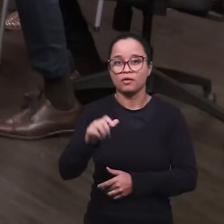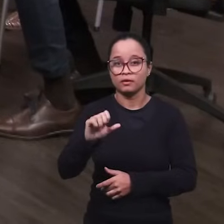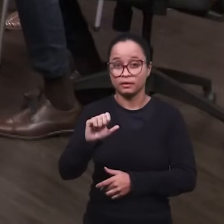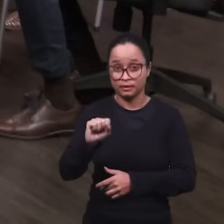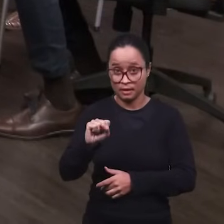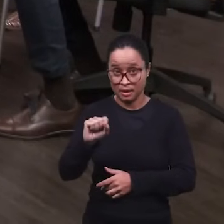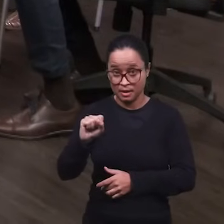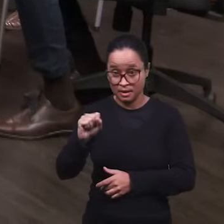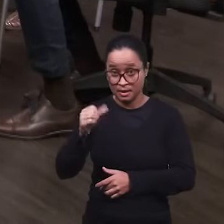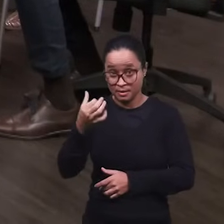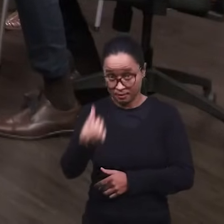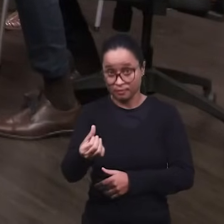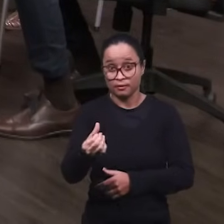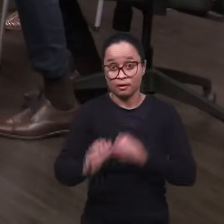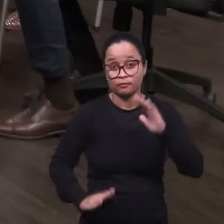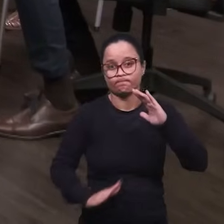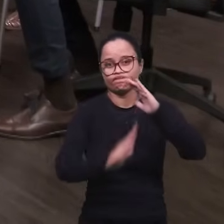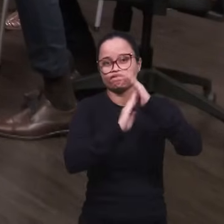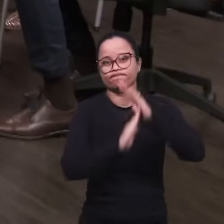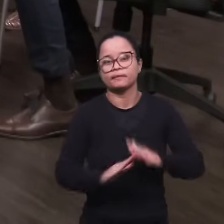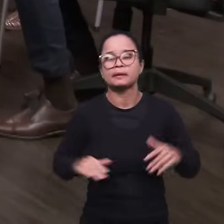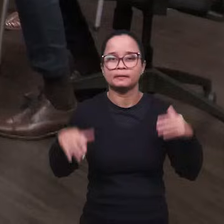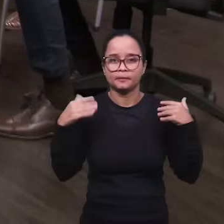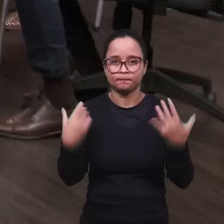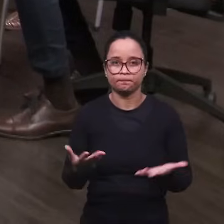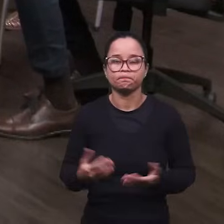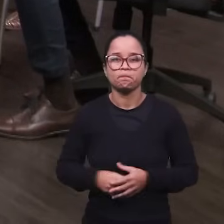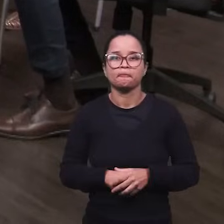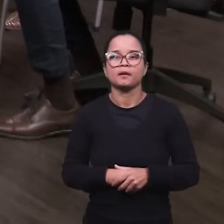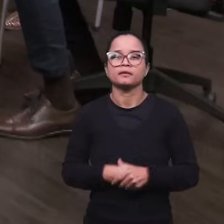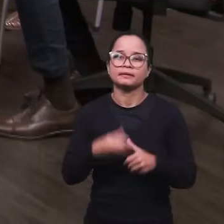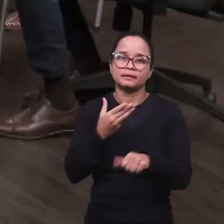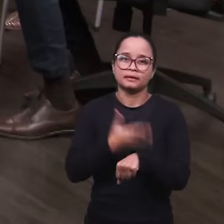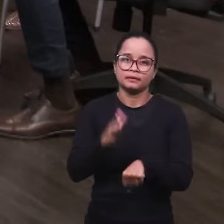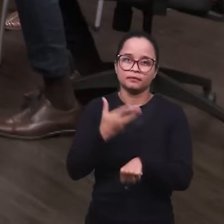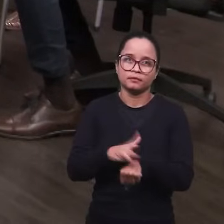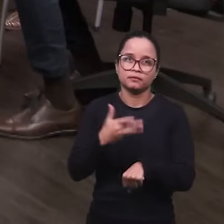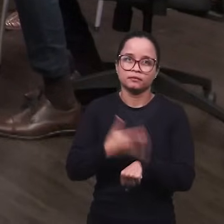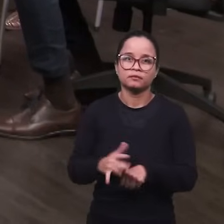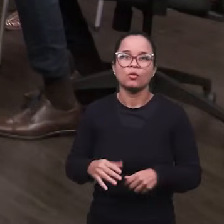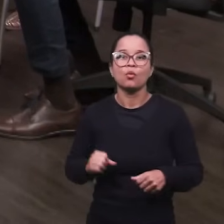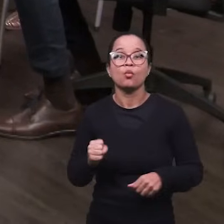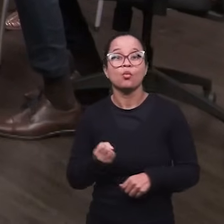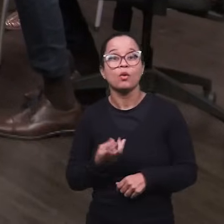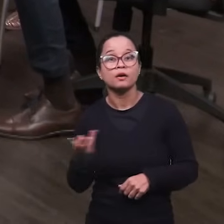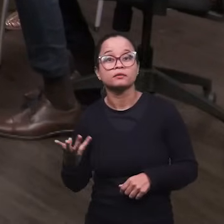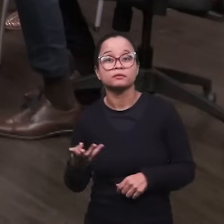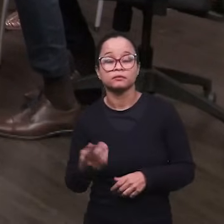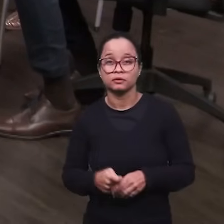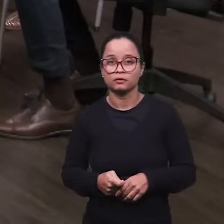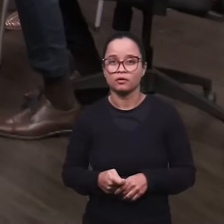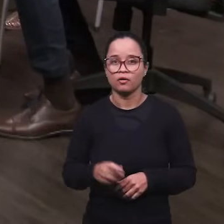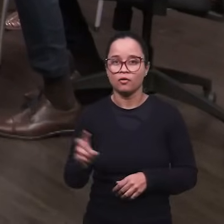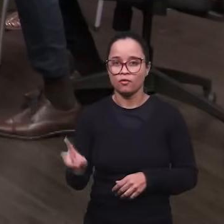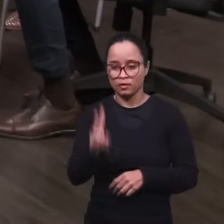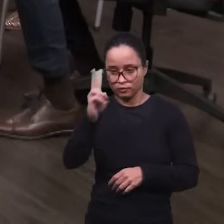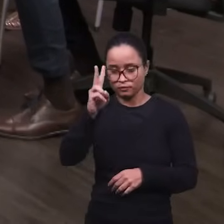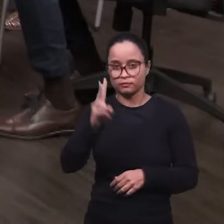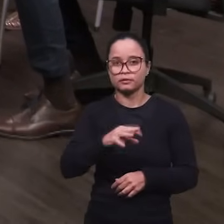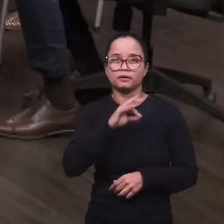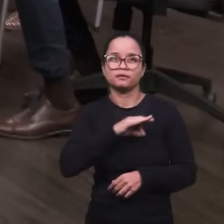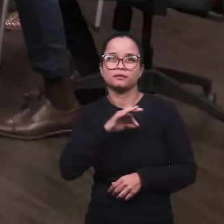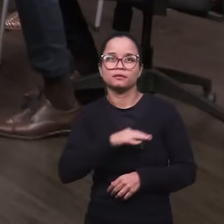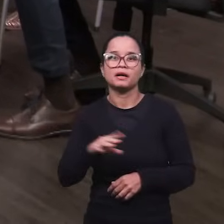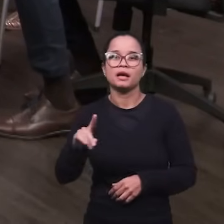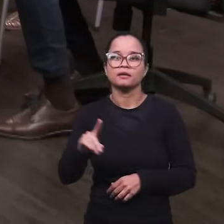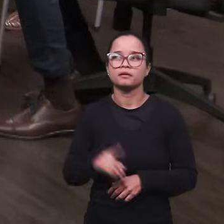7.786,02. Então, assim, o que acontece muito na prática? Quanto que o autônomo tem que contribuir? Com o valor que ele ganha. Se